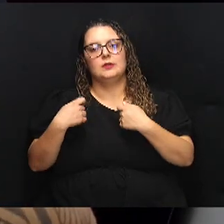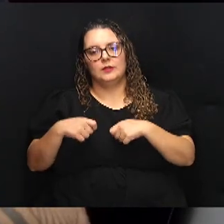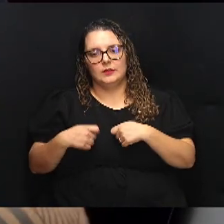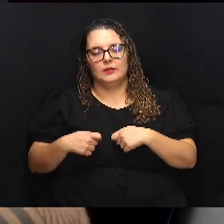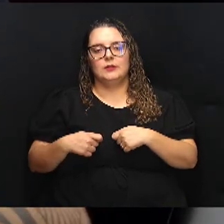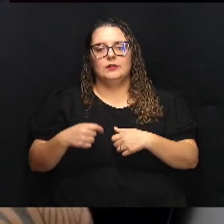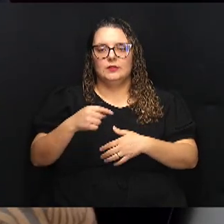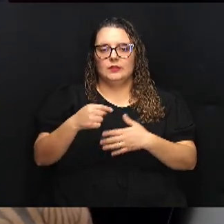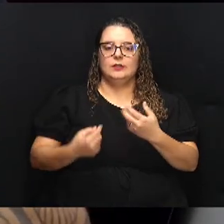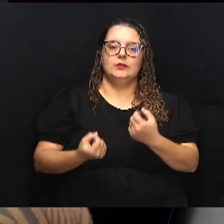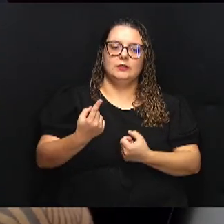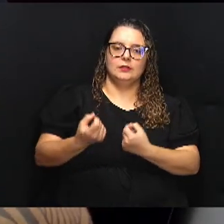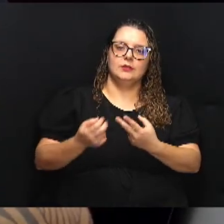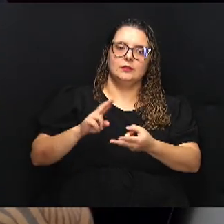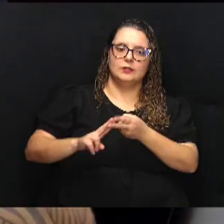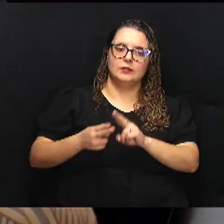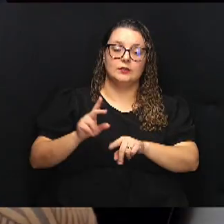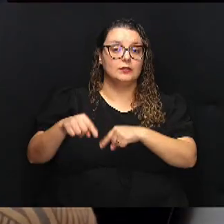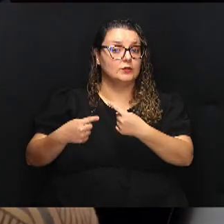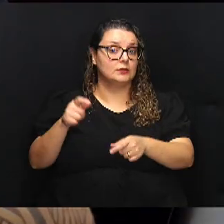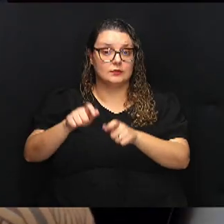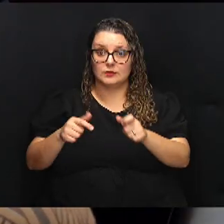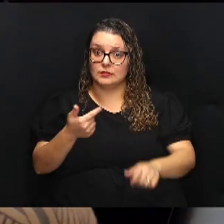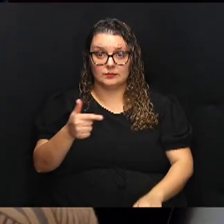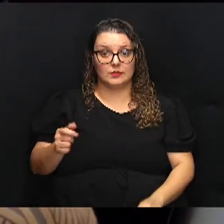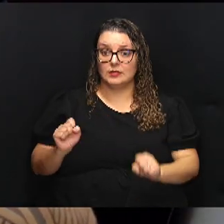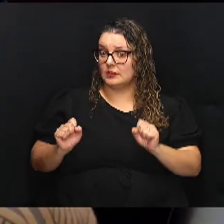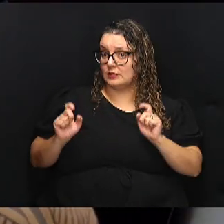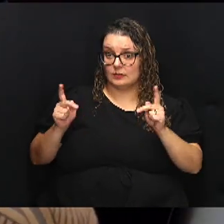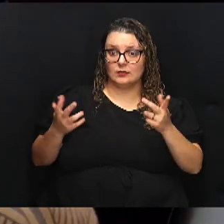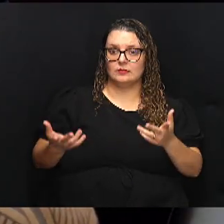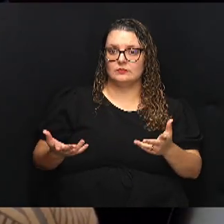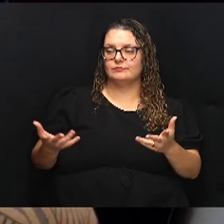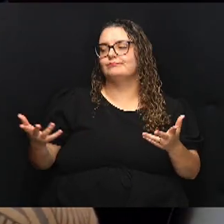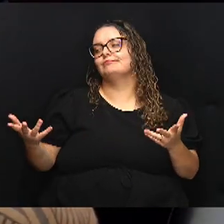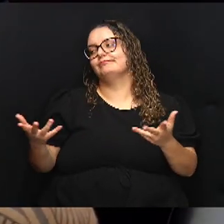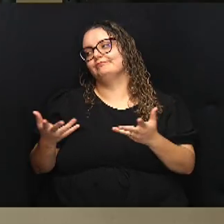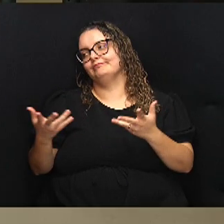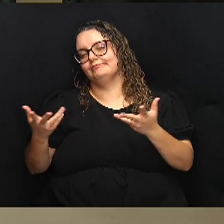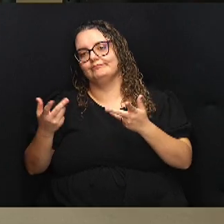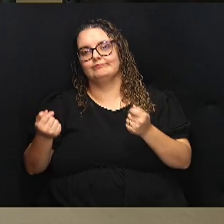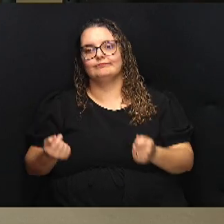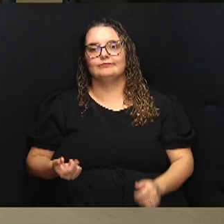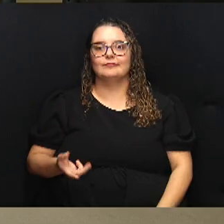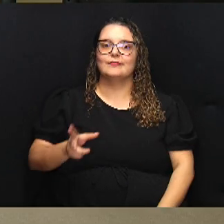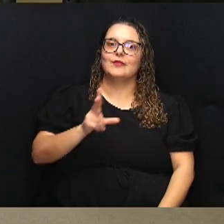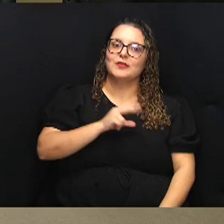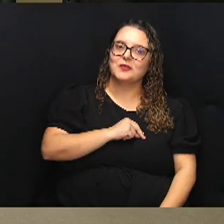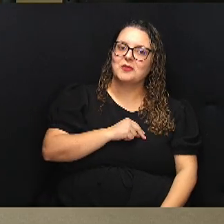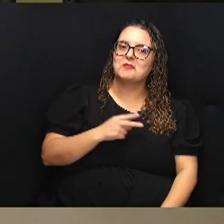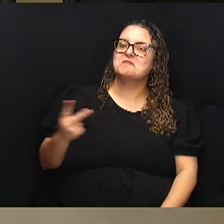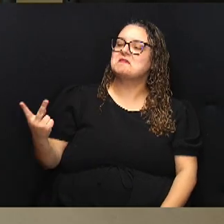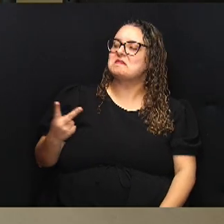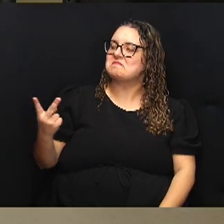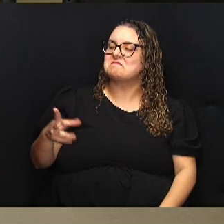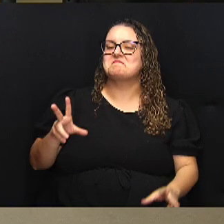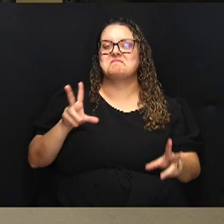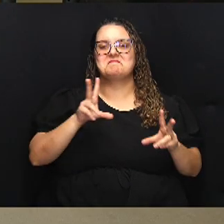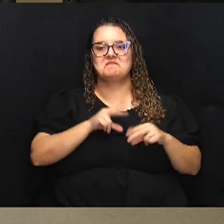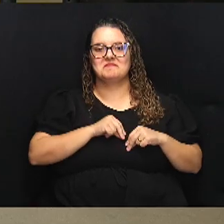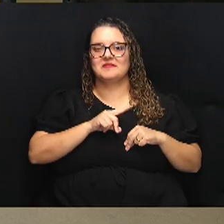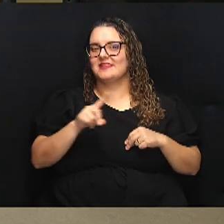certas habilidades que outras pessoas não têm e tá tudo bem. Maravilha. Gente, que dupla, hein? Que dupla. E vocês nem